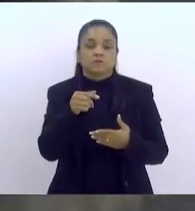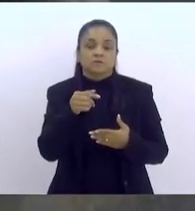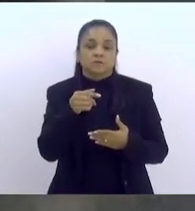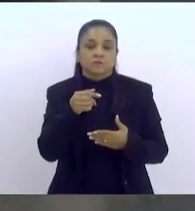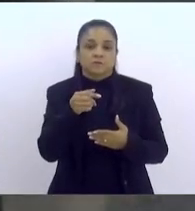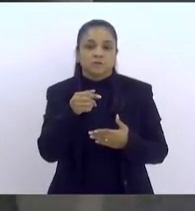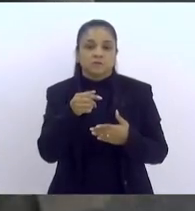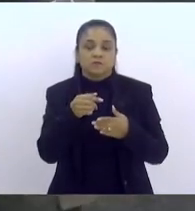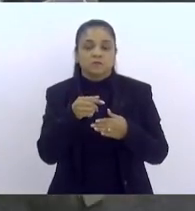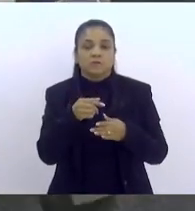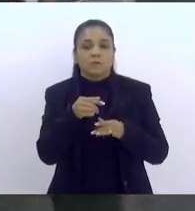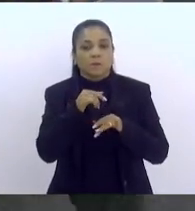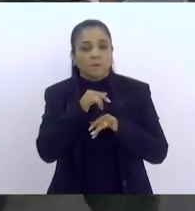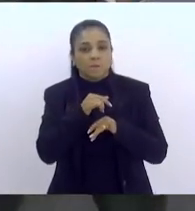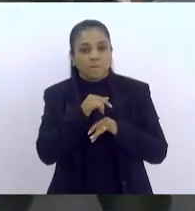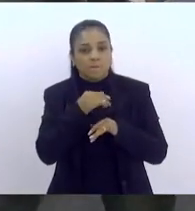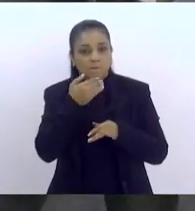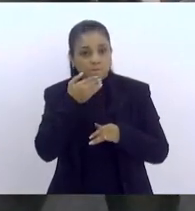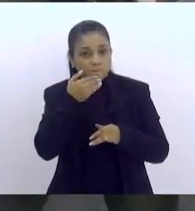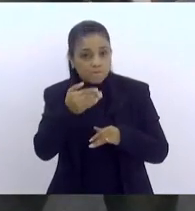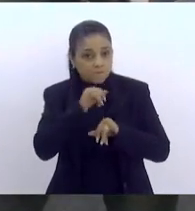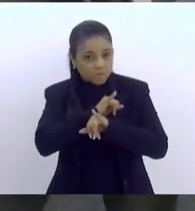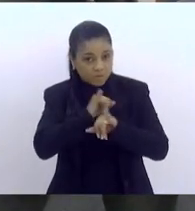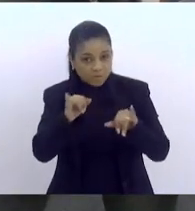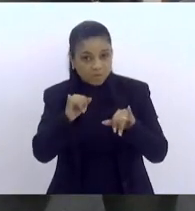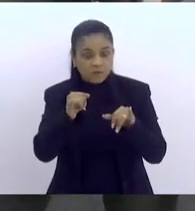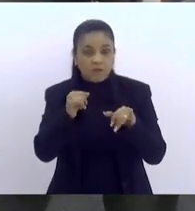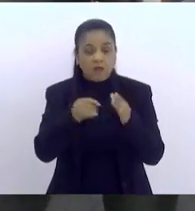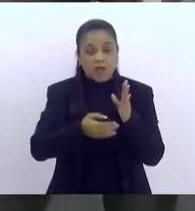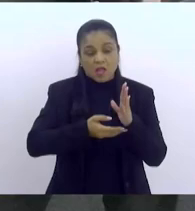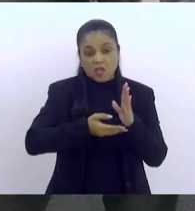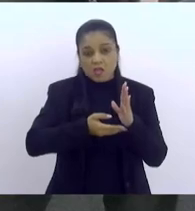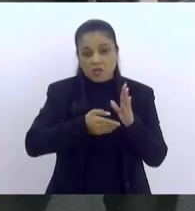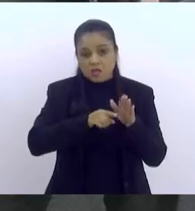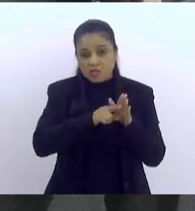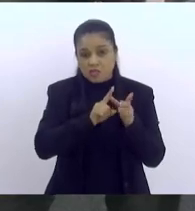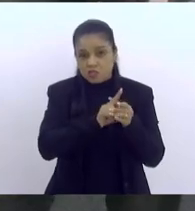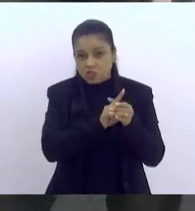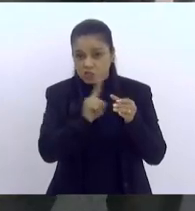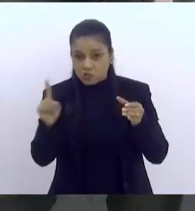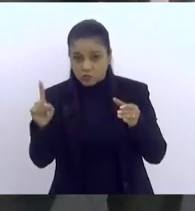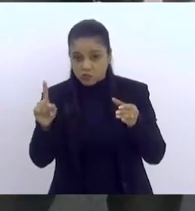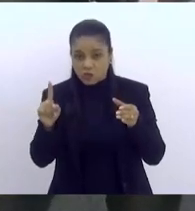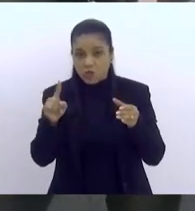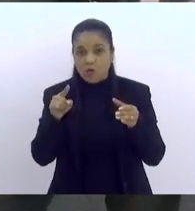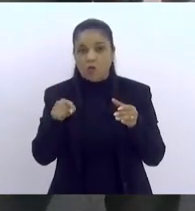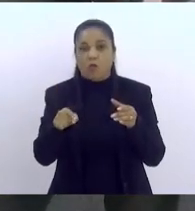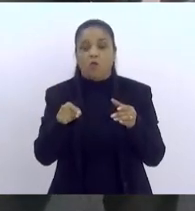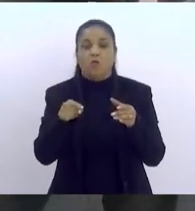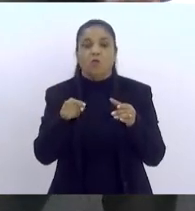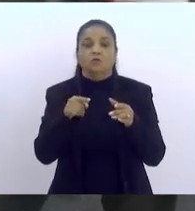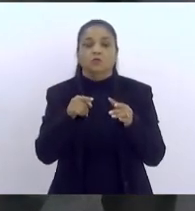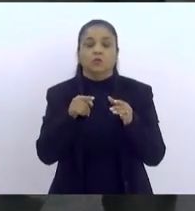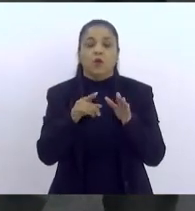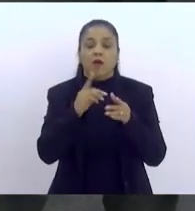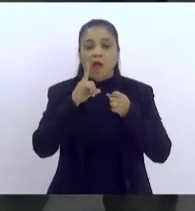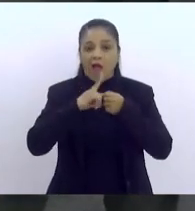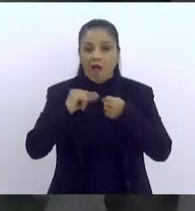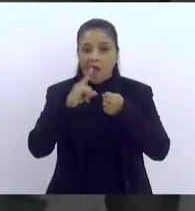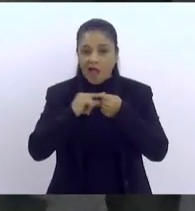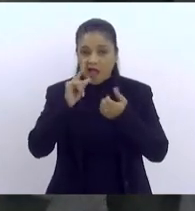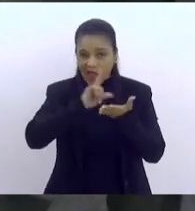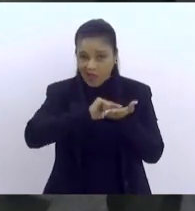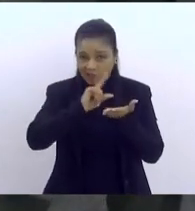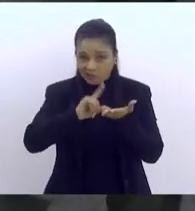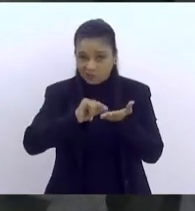o seguinte exposto: que a exclusão do autor anti-ilegitimada pelos artigos do ECA, proposto já, como eu falei